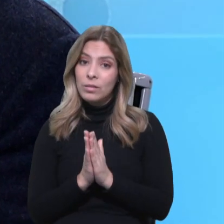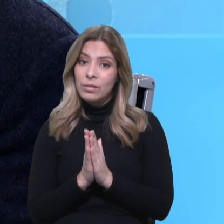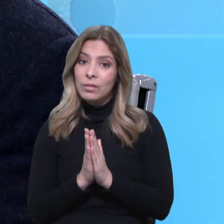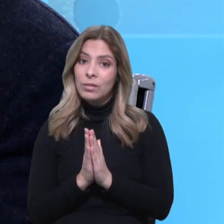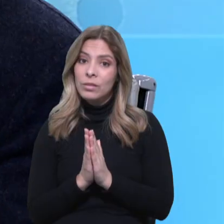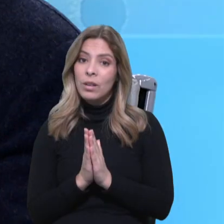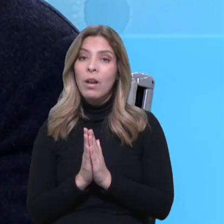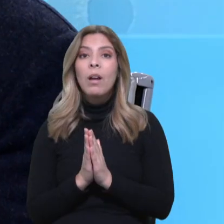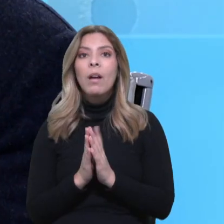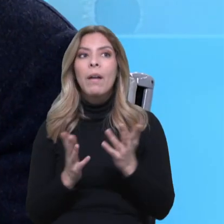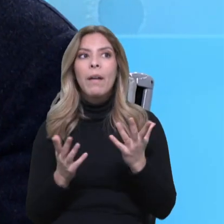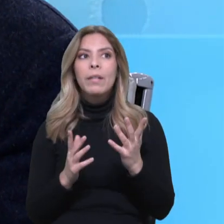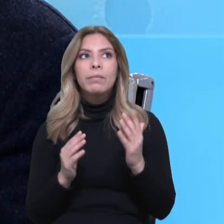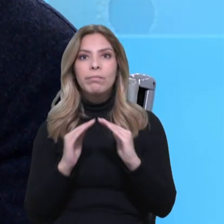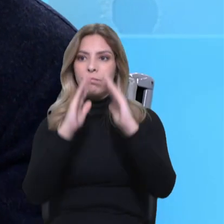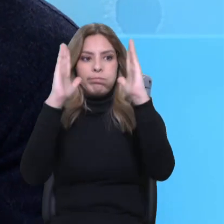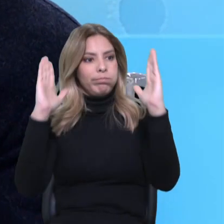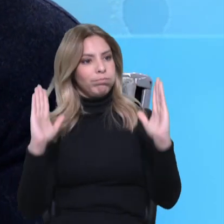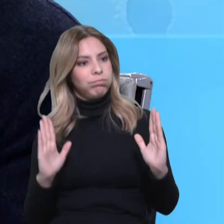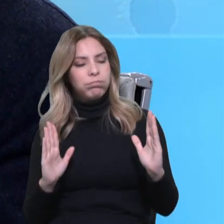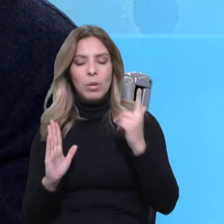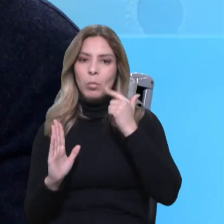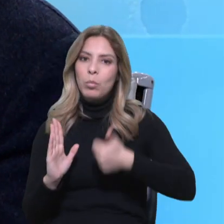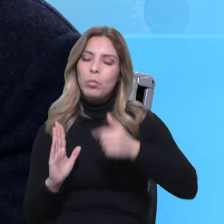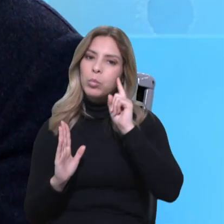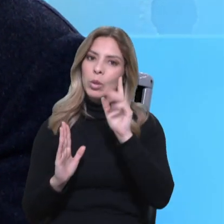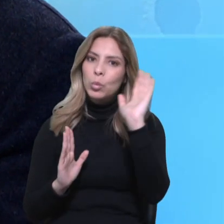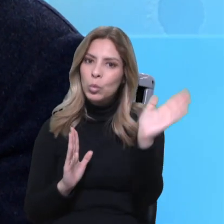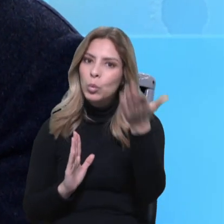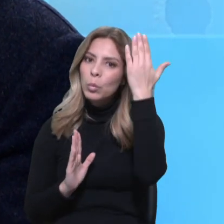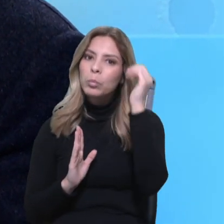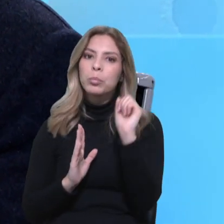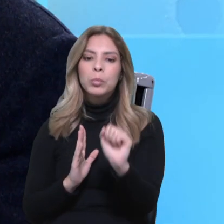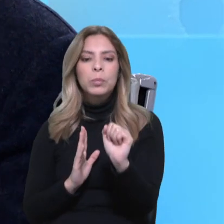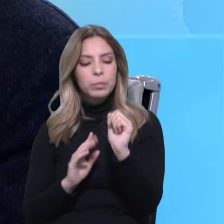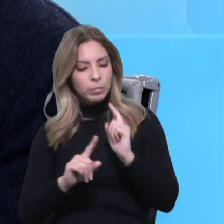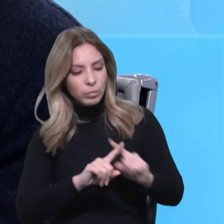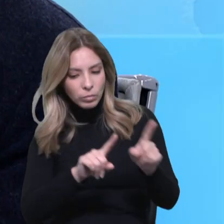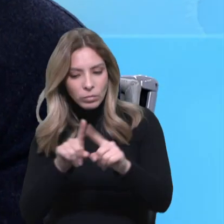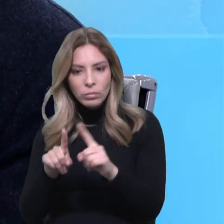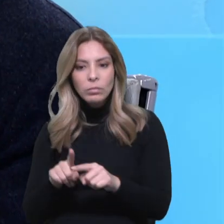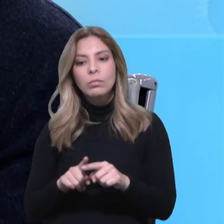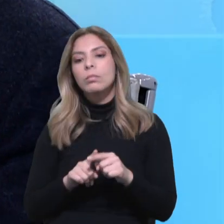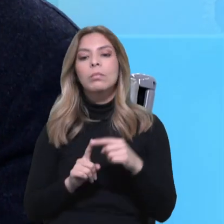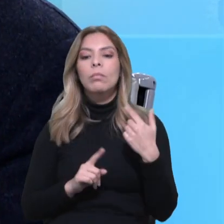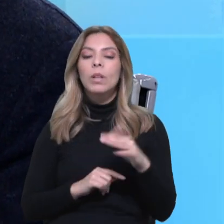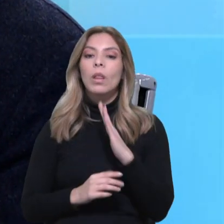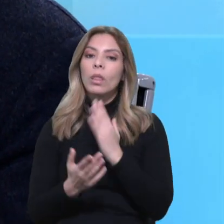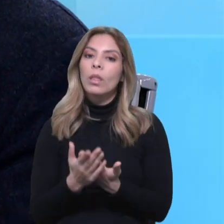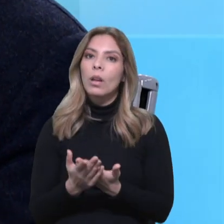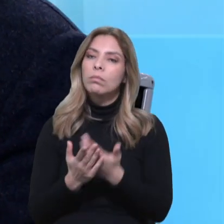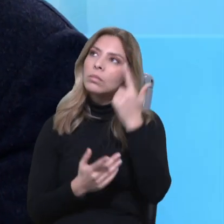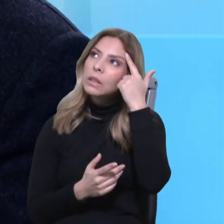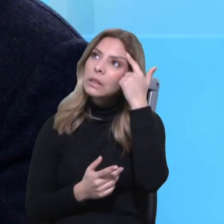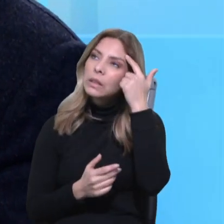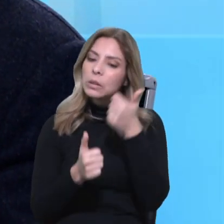Deus, será um mosaico com, de facto, vários pedaços diferentes na sua diversidade, mas unidos naquilo que é central, na cabeça, portanto,